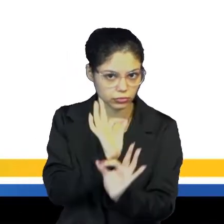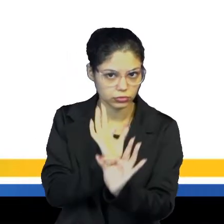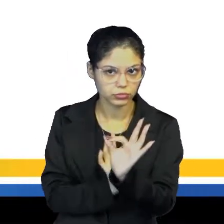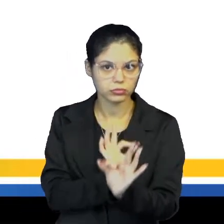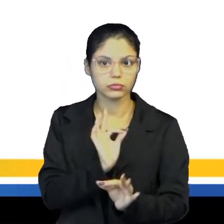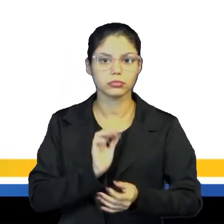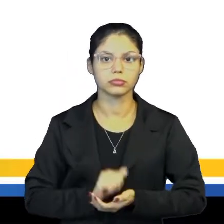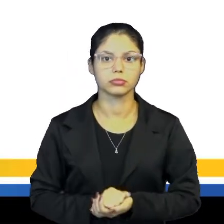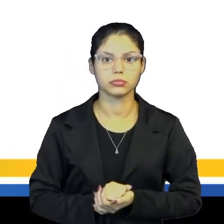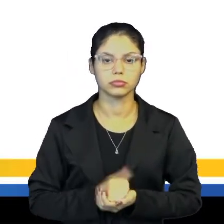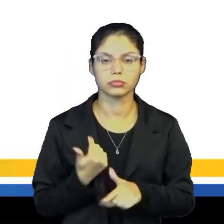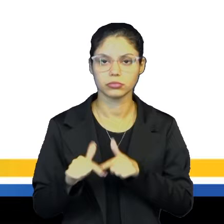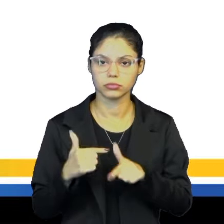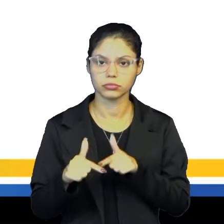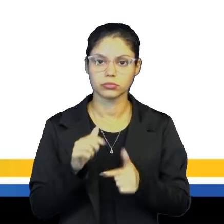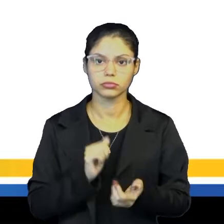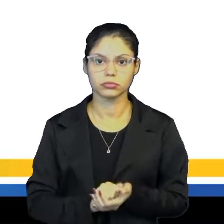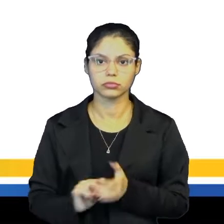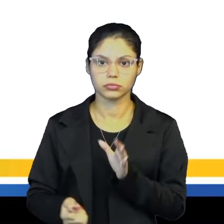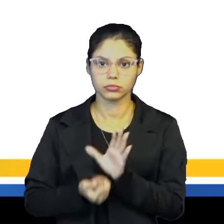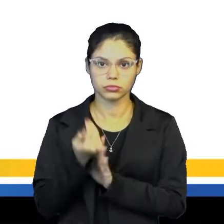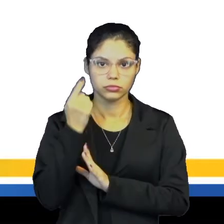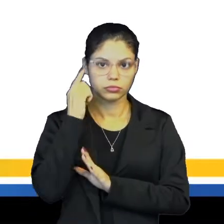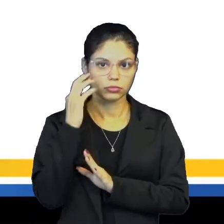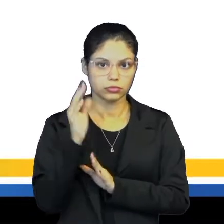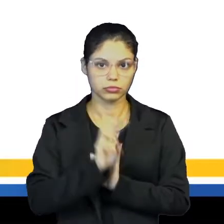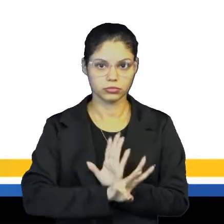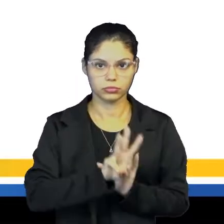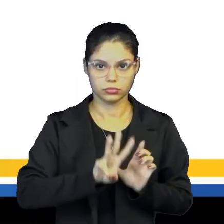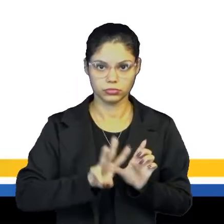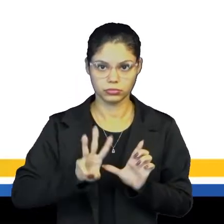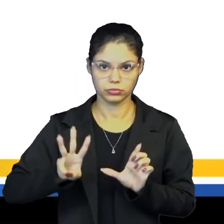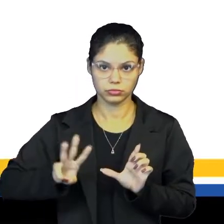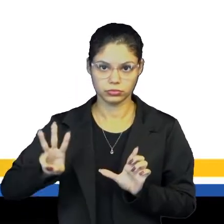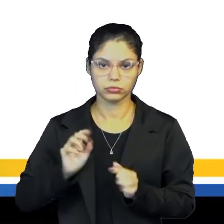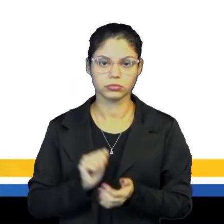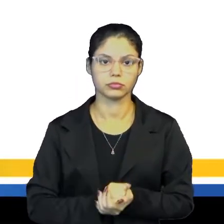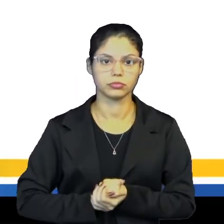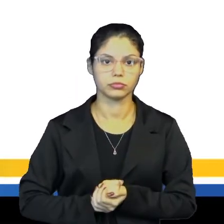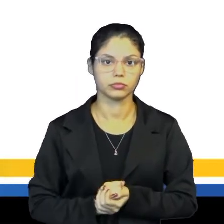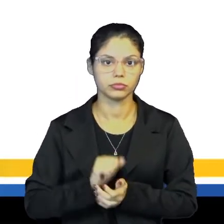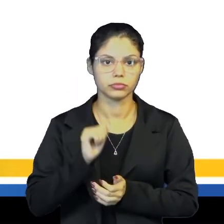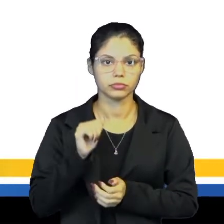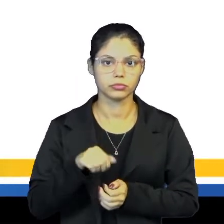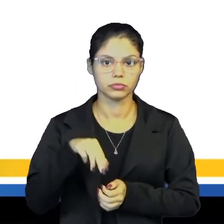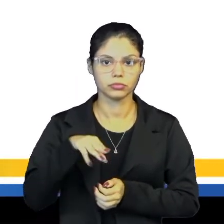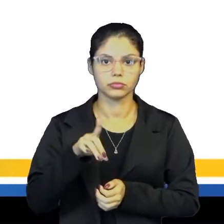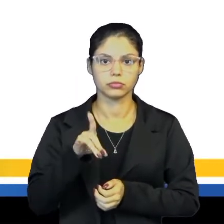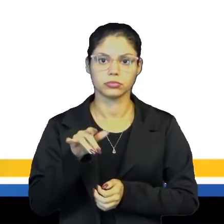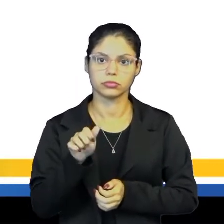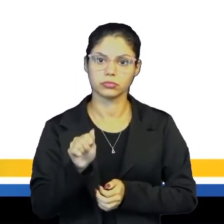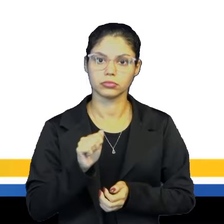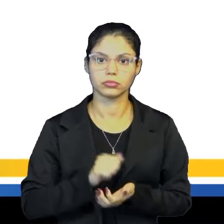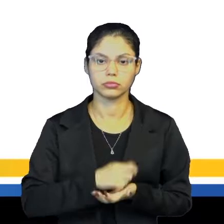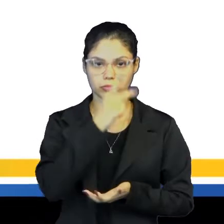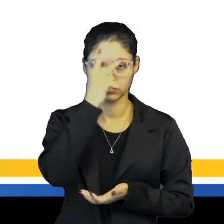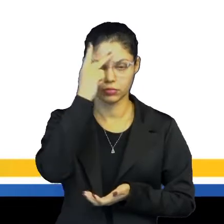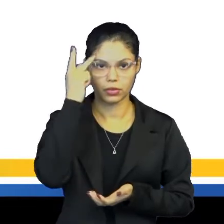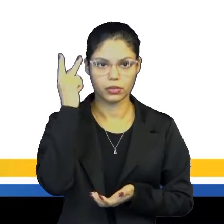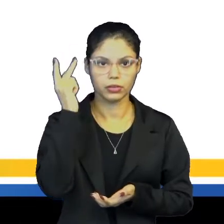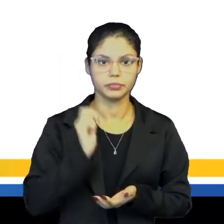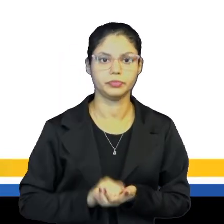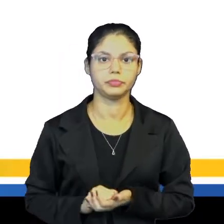trabalha com web design, trabalha com criação de sites, tá? A moda, né? A pessoa aí